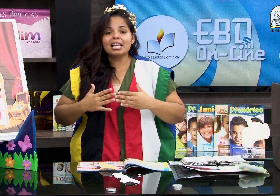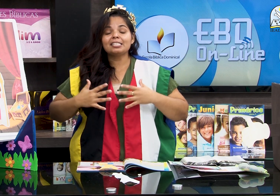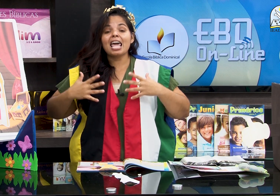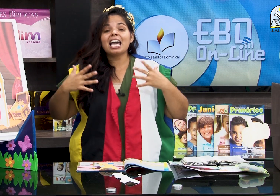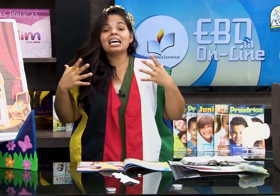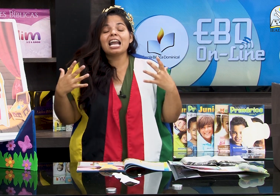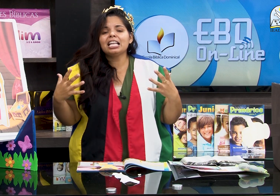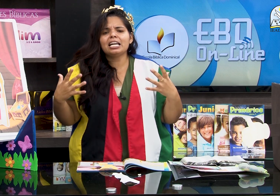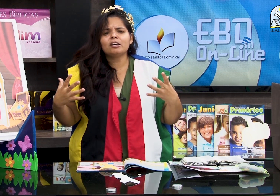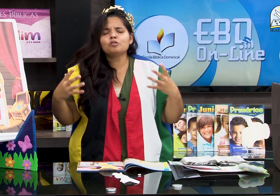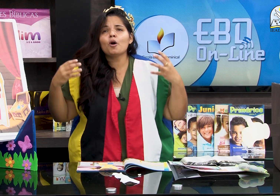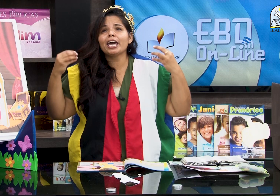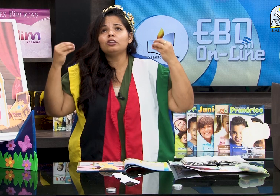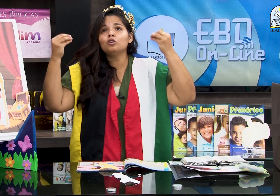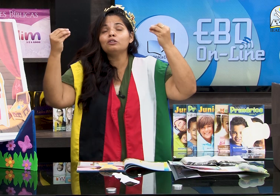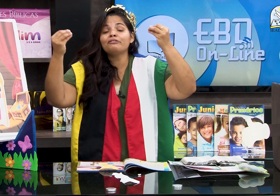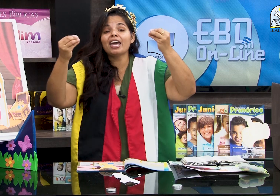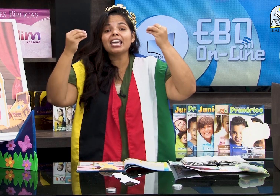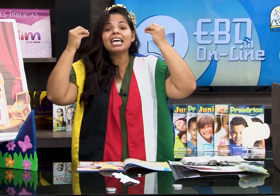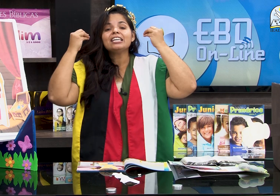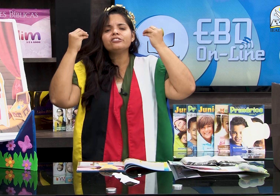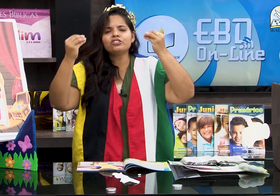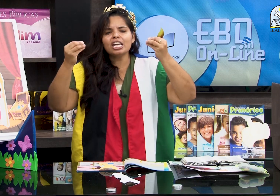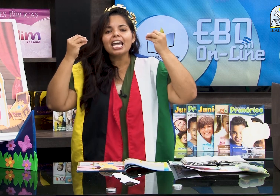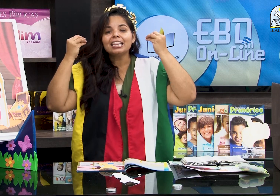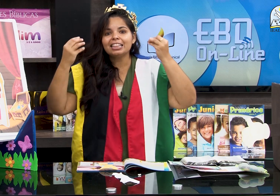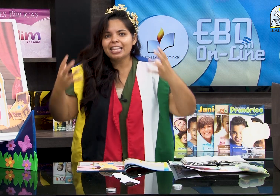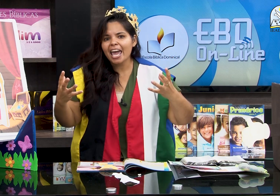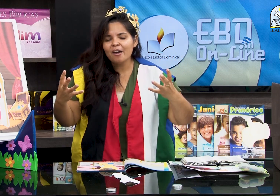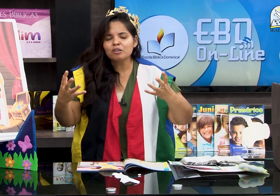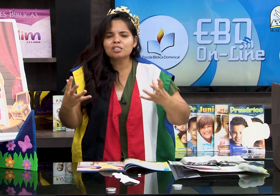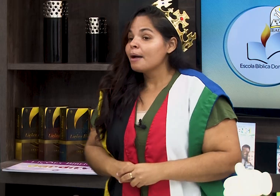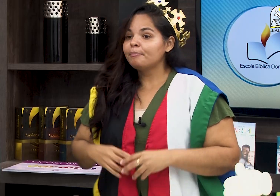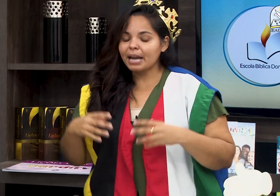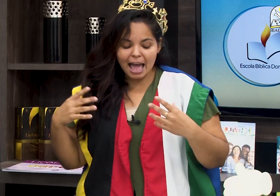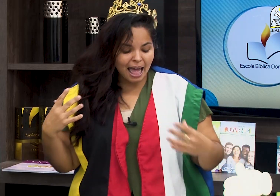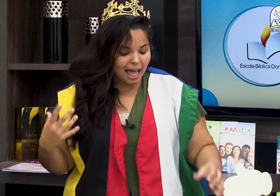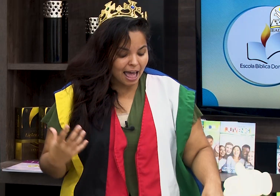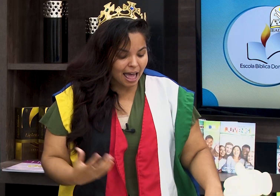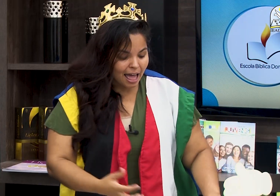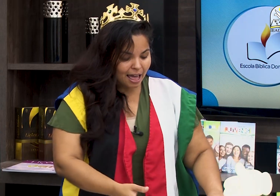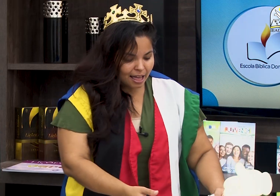deve aprender a ser grata a Deus, porque tudo vem de Deus.